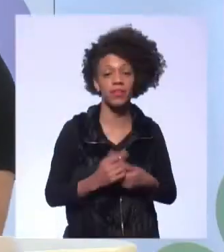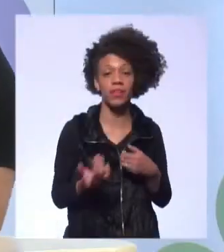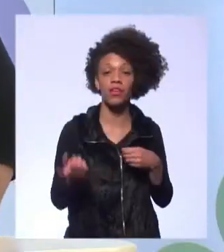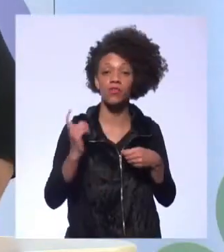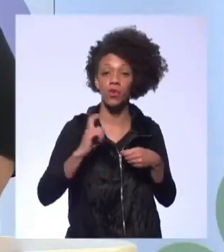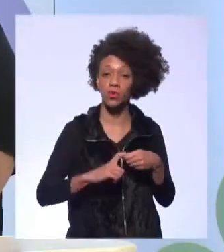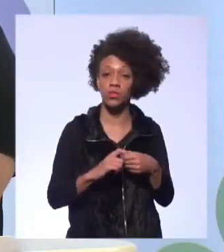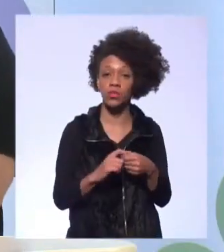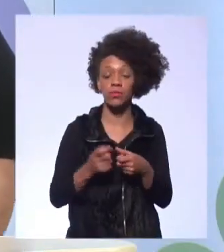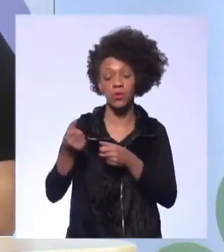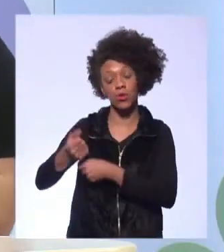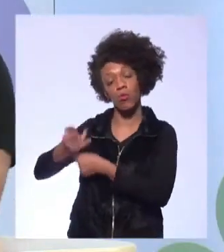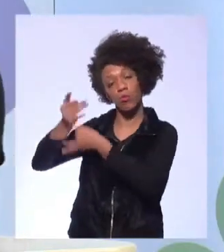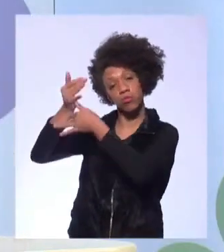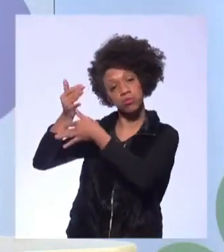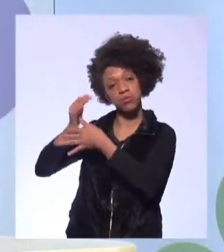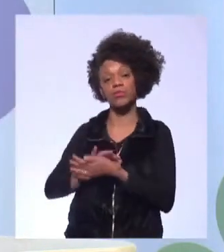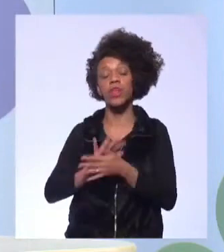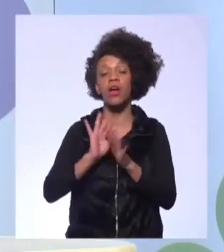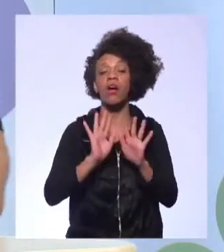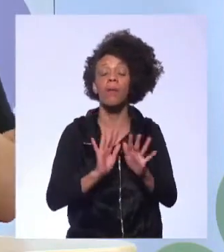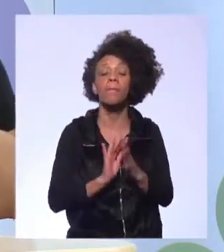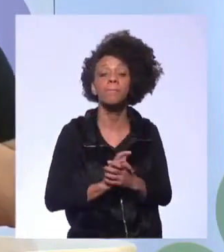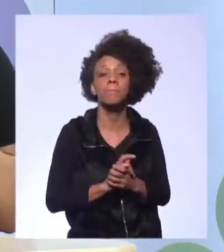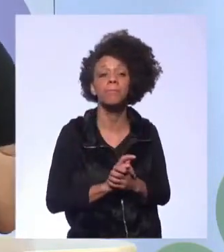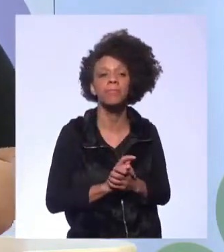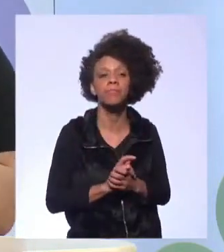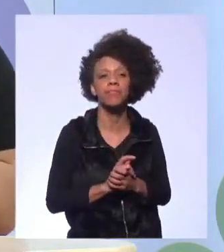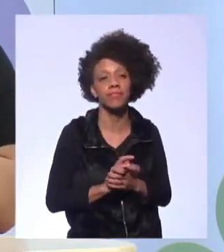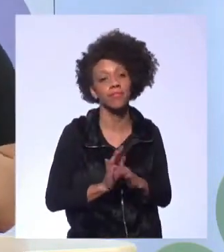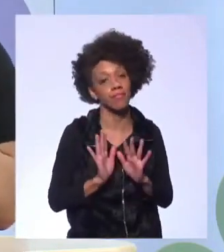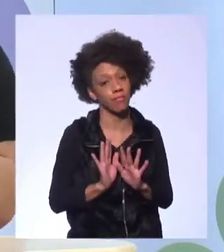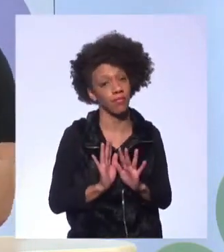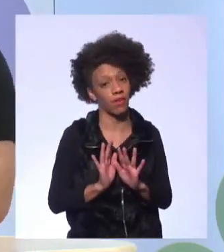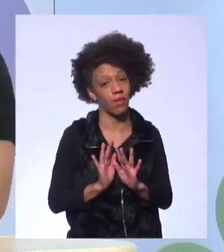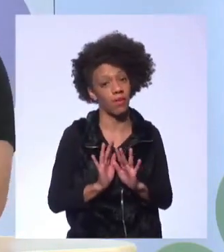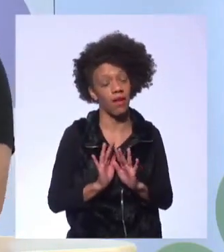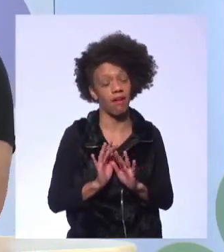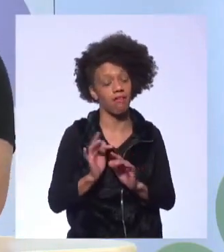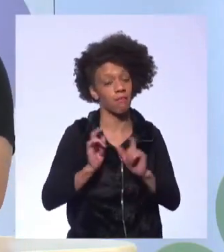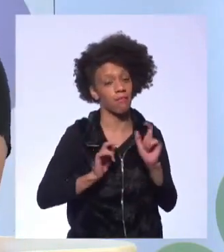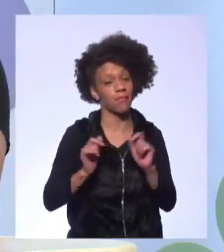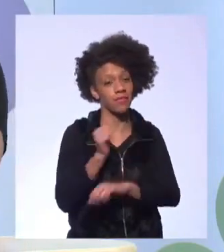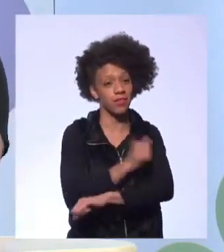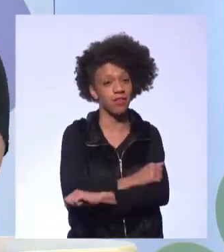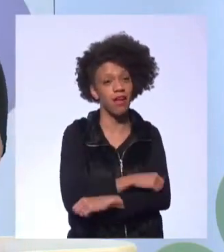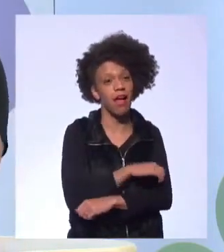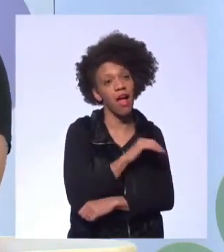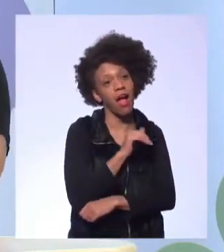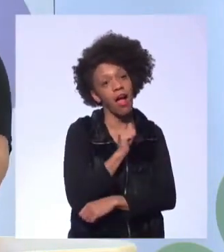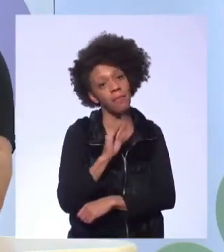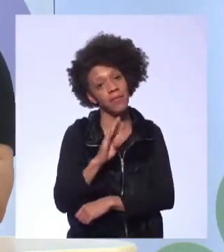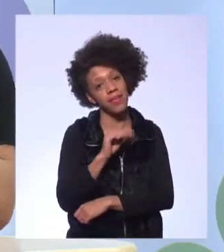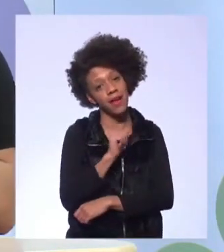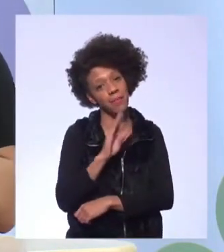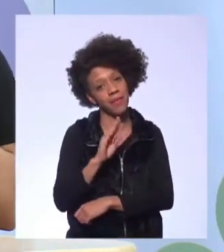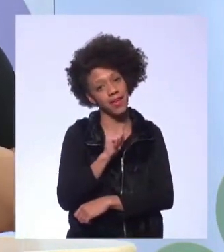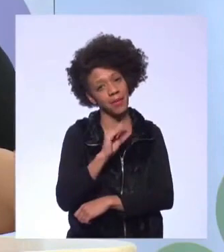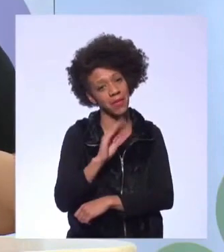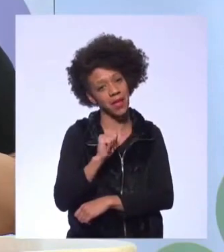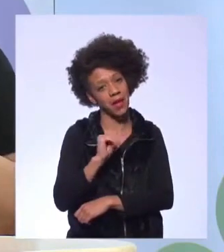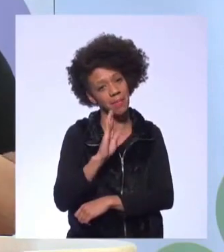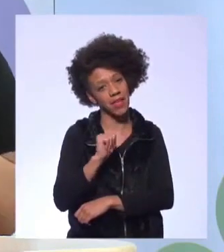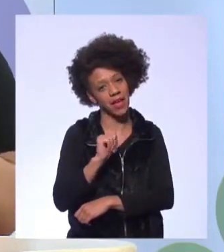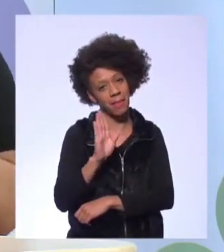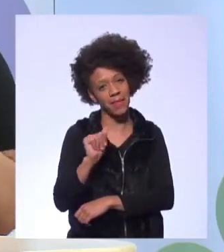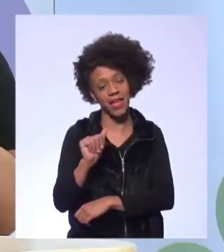Voltando aqui do chat. Pessoal, a galera, ó, Simone, a galera tá aqui assim, AB, AB, AB, AB. Não